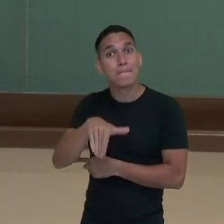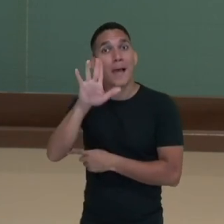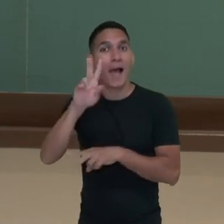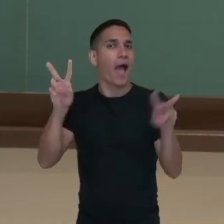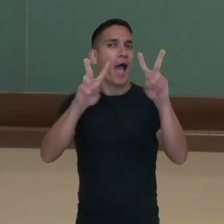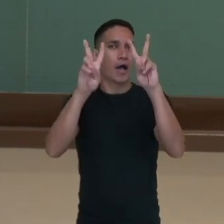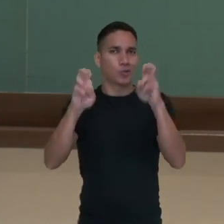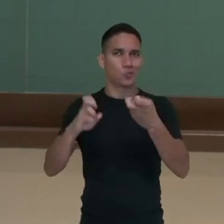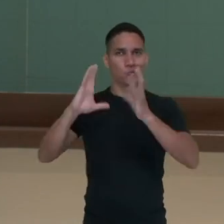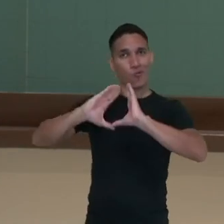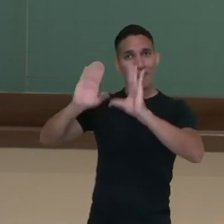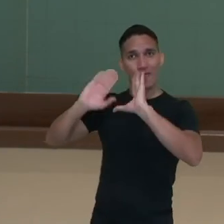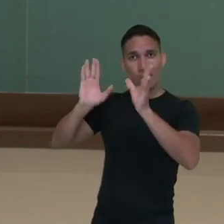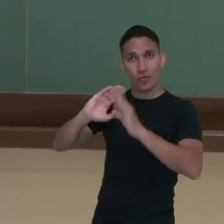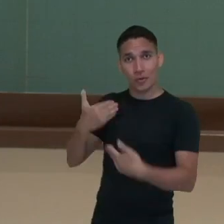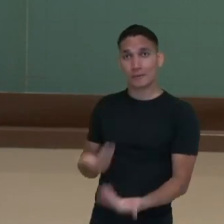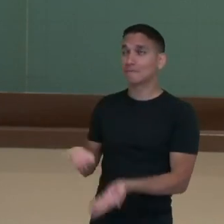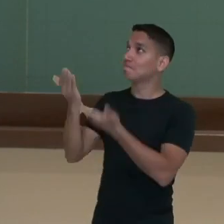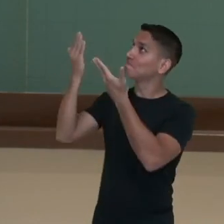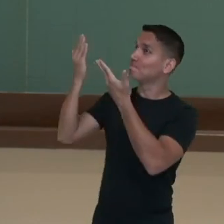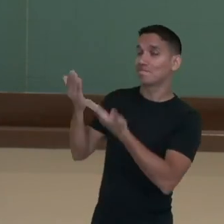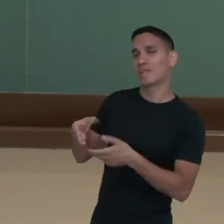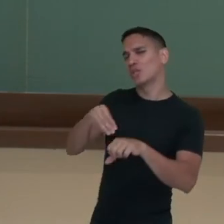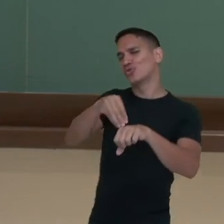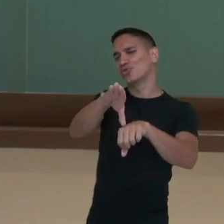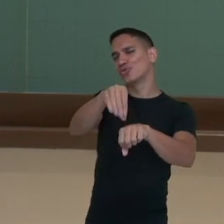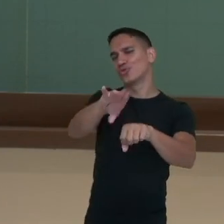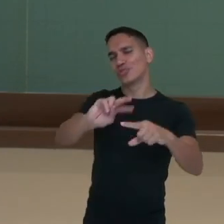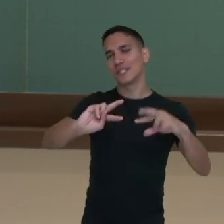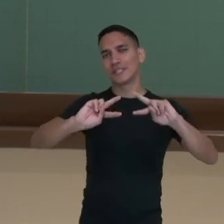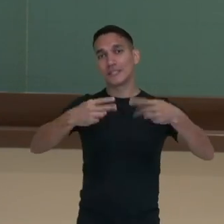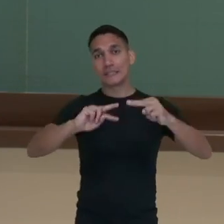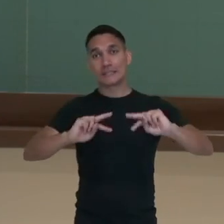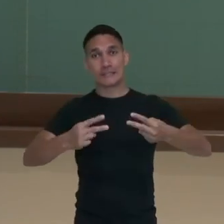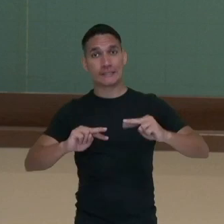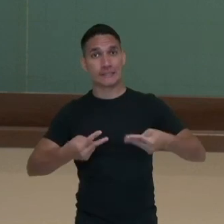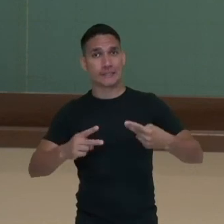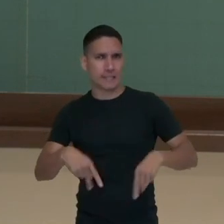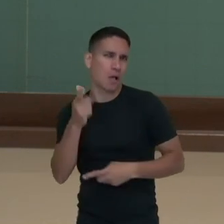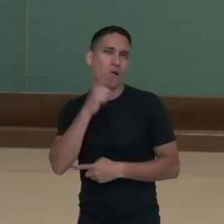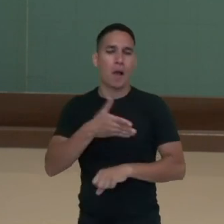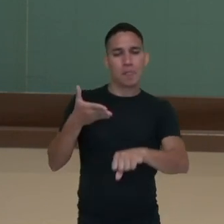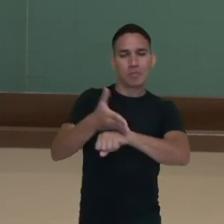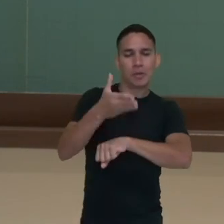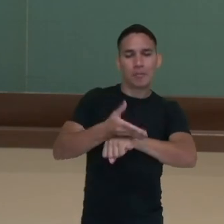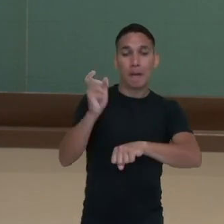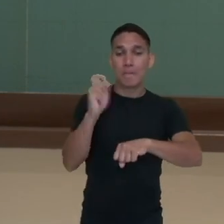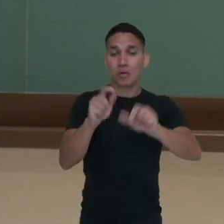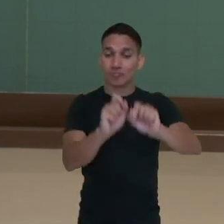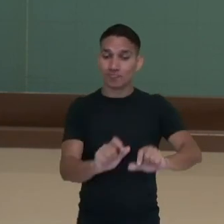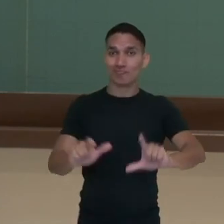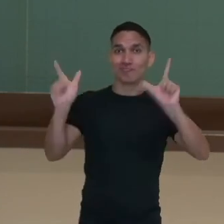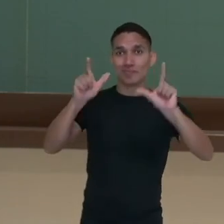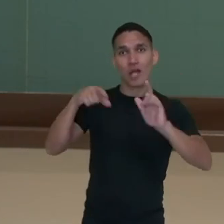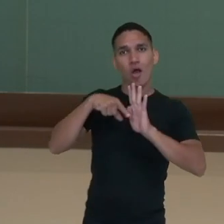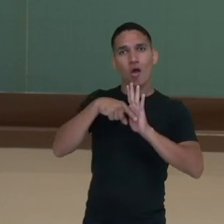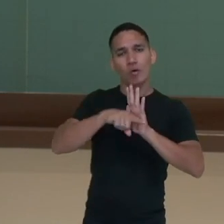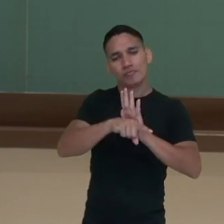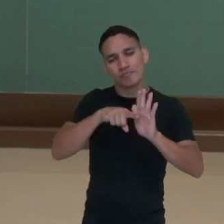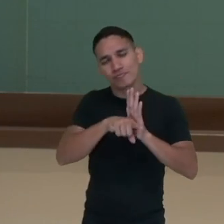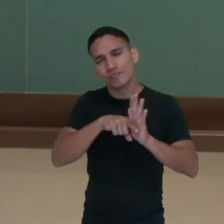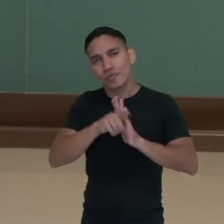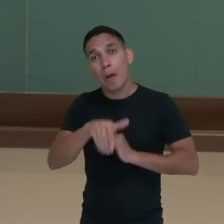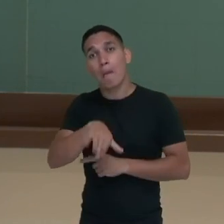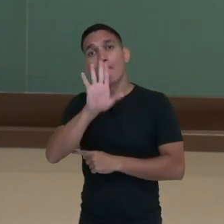pouquinho mais sobre o vôlei, nós temos aqui algumas sugestões, né? De material para você estar aí aprofundando o